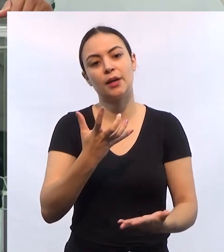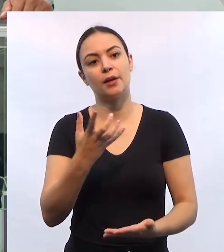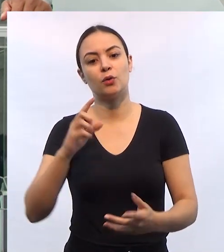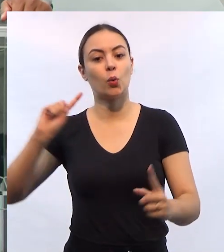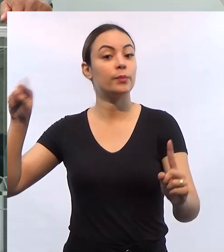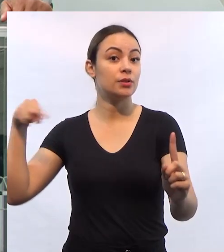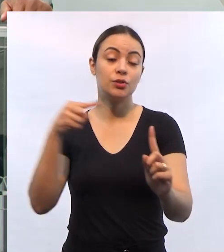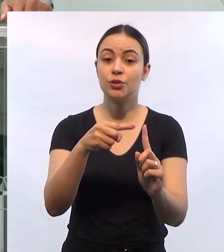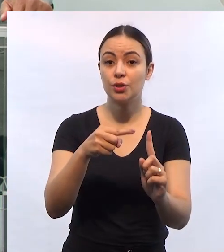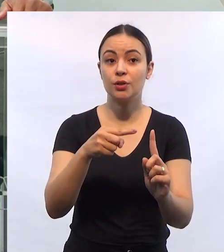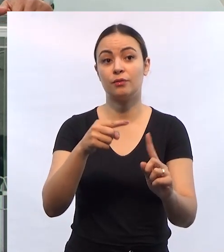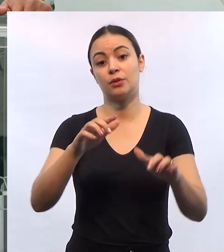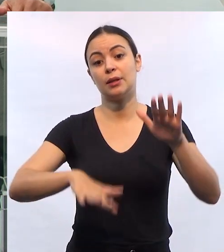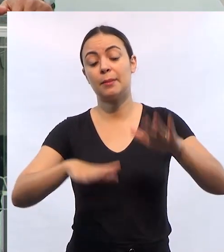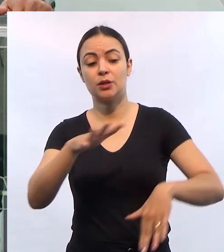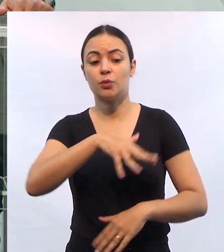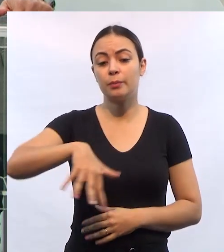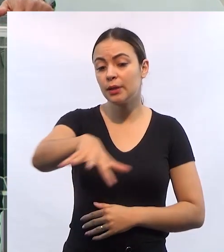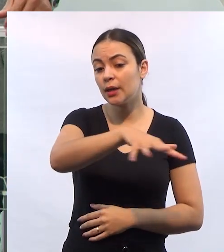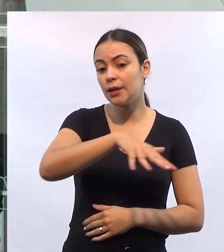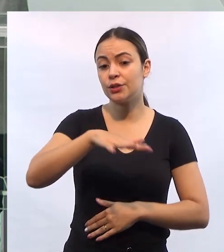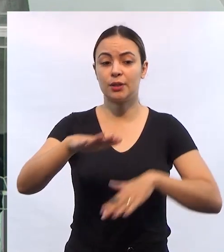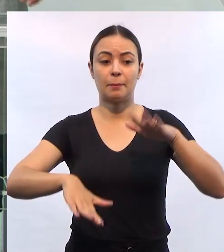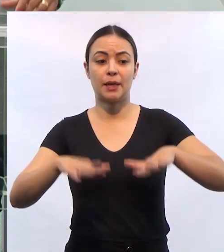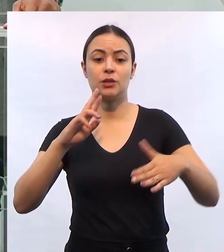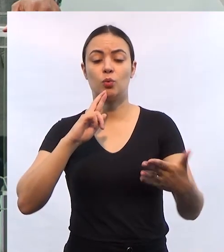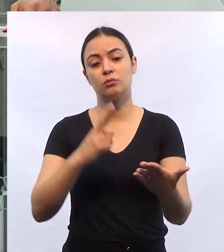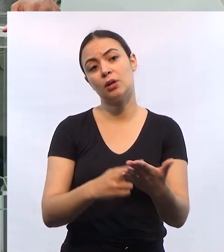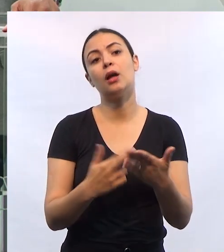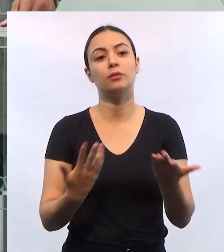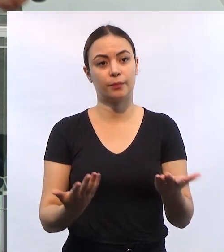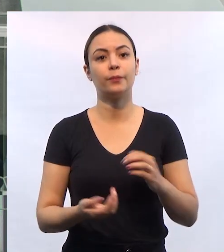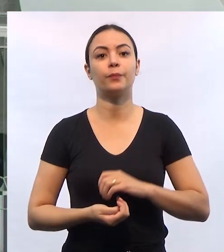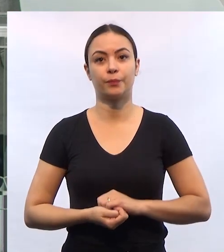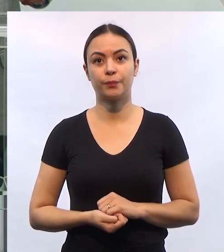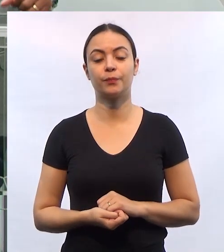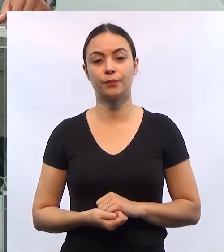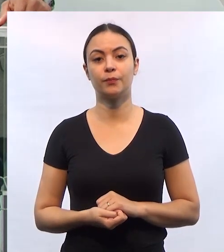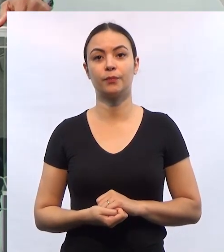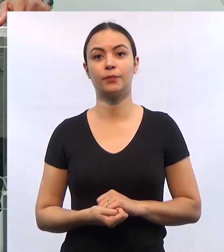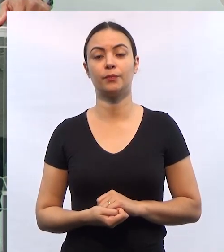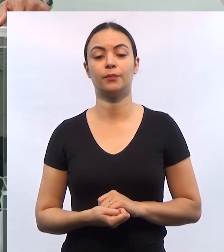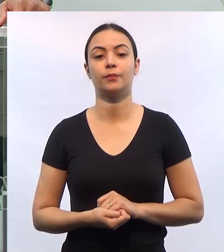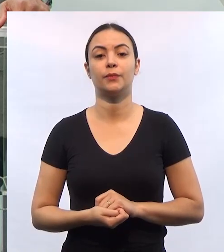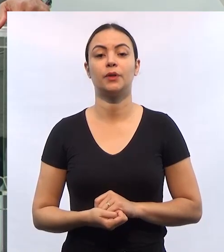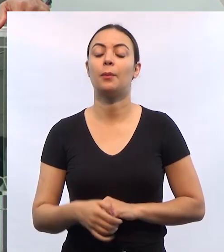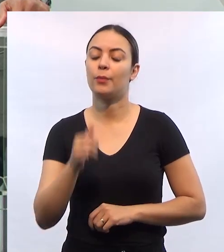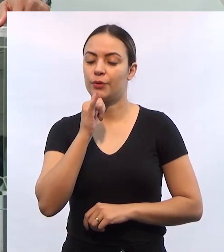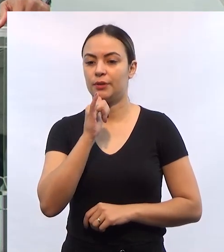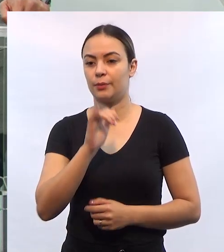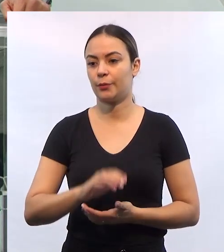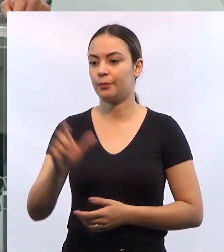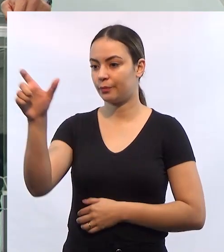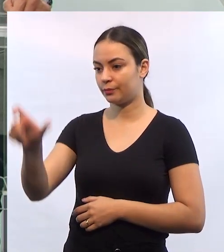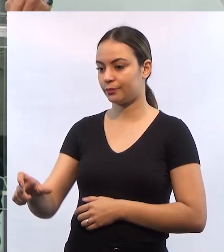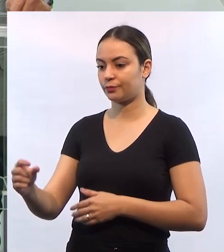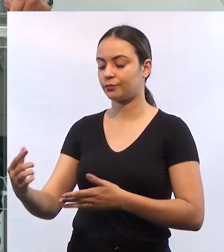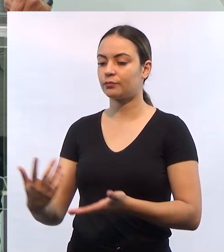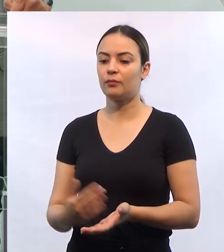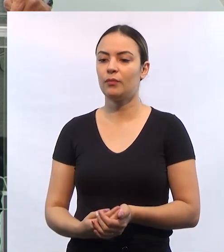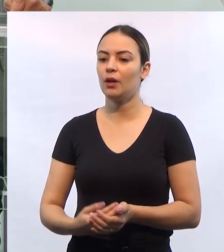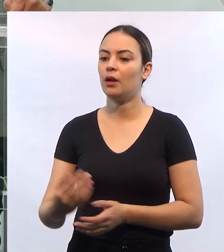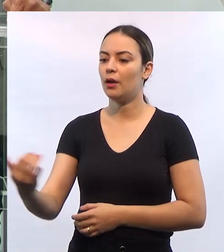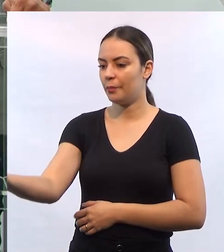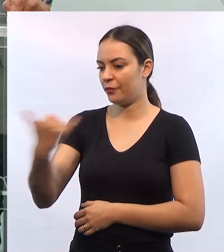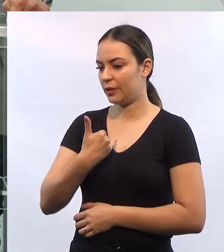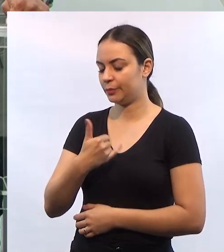espera? Né? Se você estiver conversando com uma pessoa prudente, uma pessoa imparcial, ela vai perguntar, qual o resultado que você quer para a